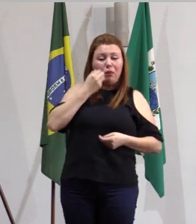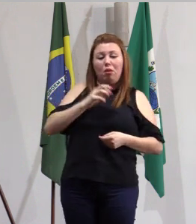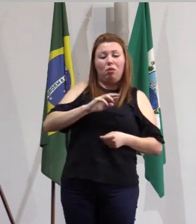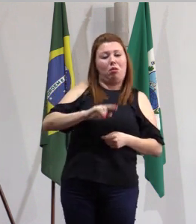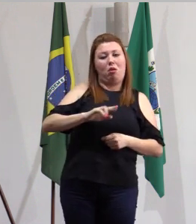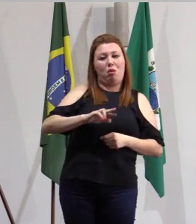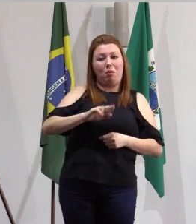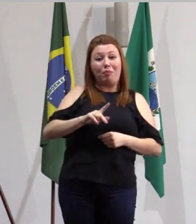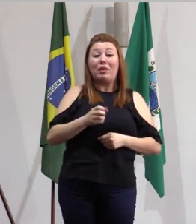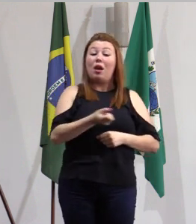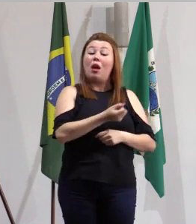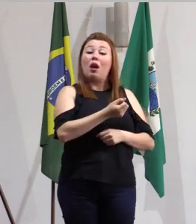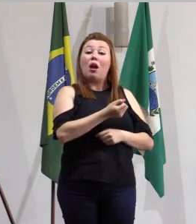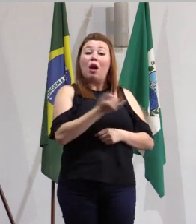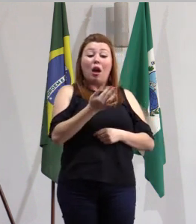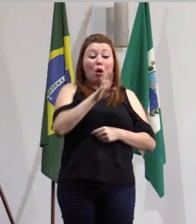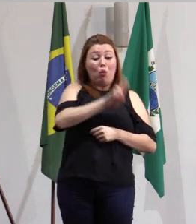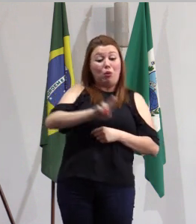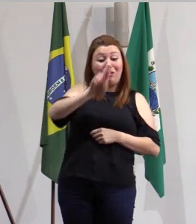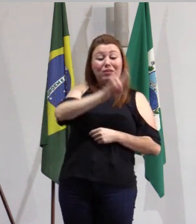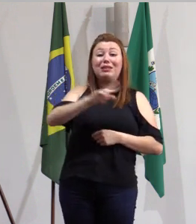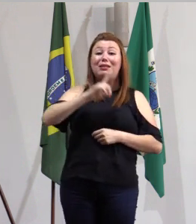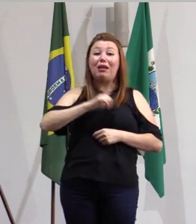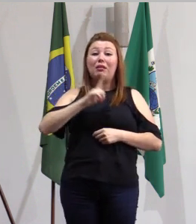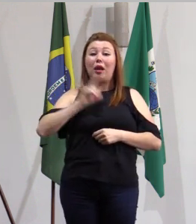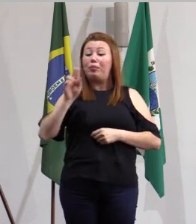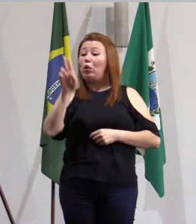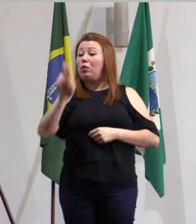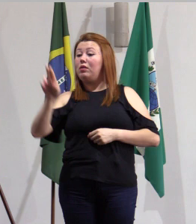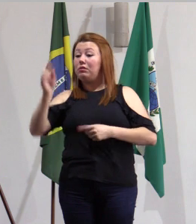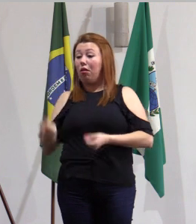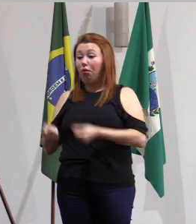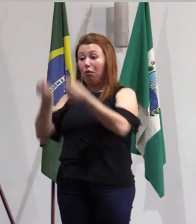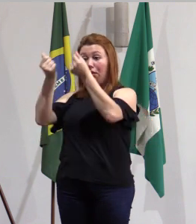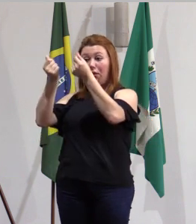As universidades, então, serão agora divididas entre universidades ricas e pobres?